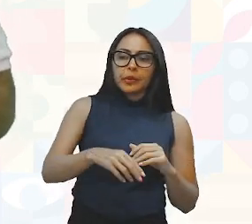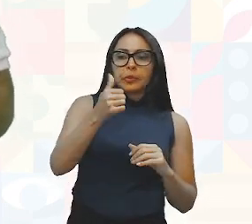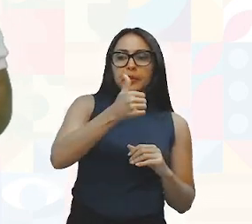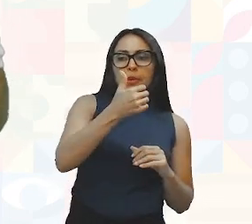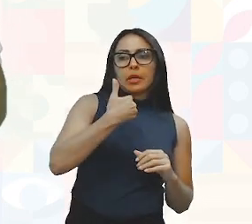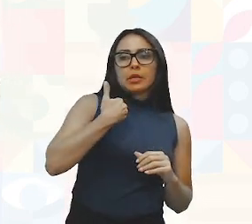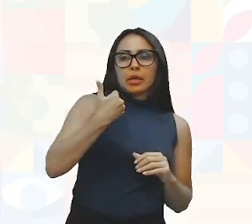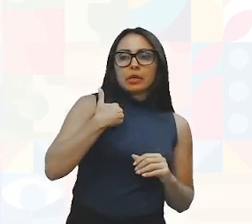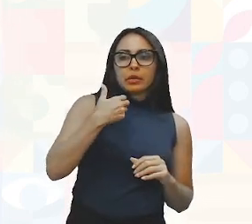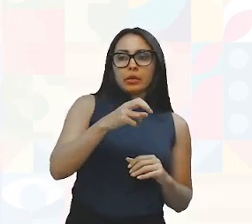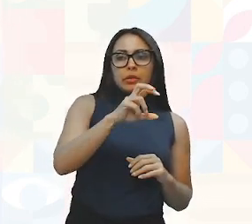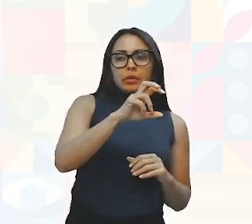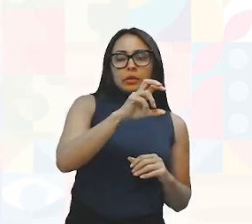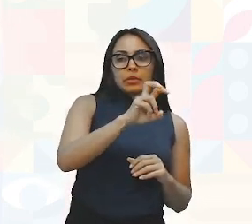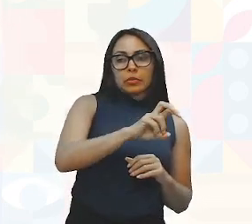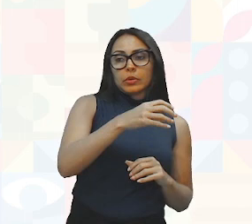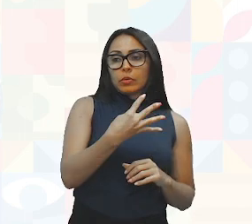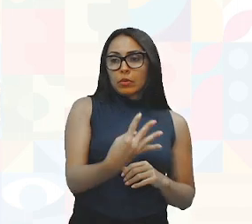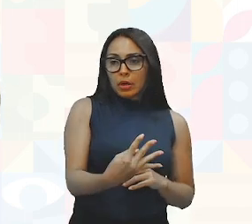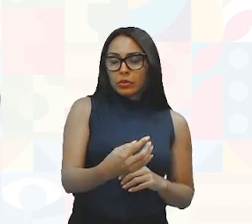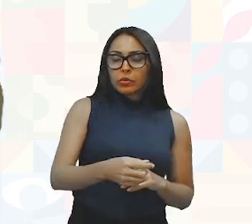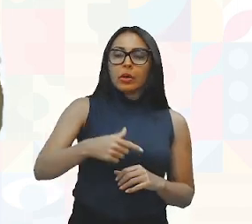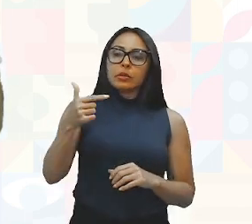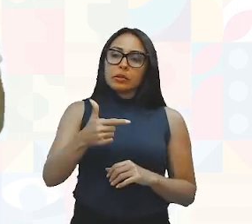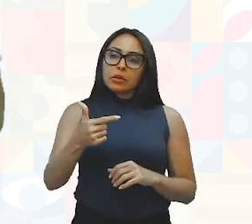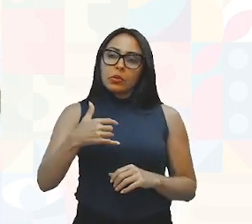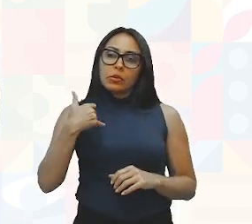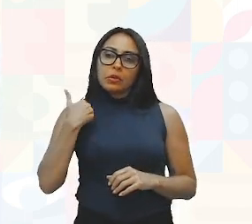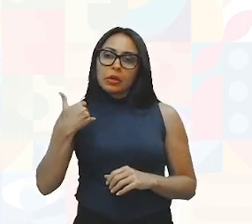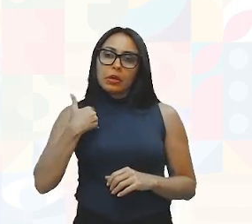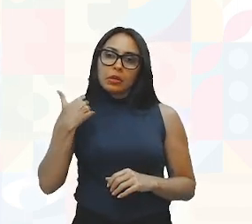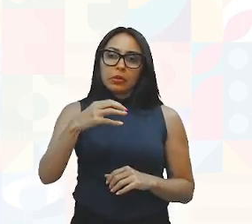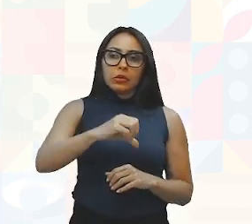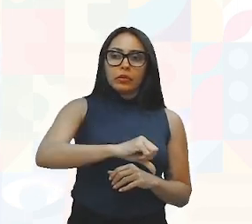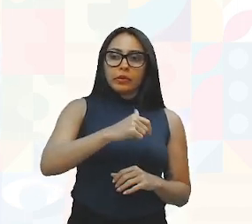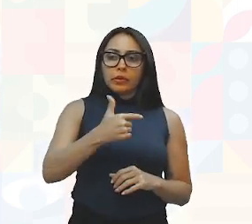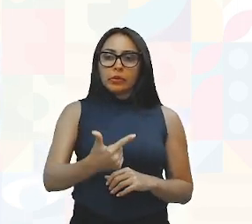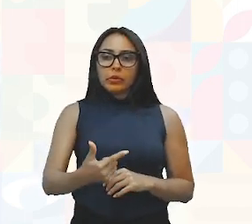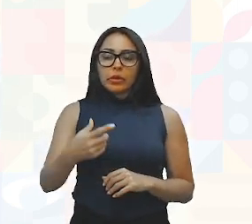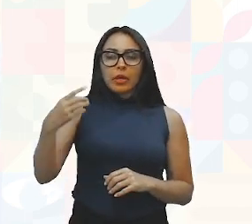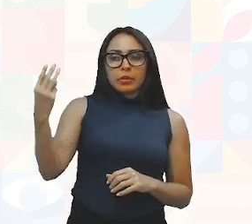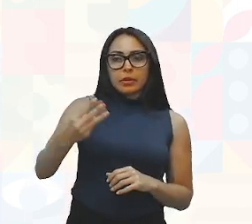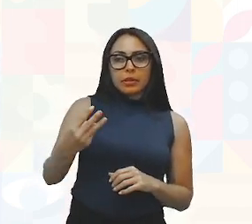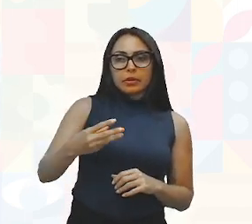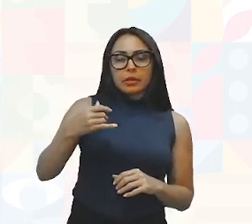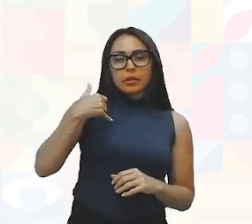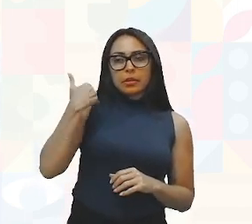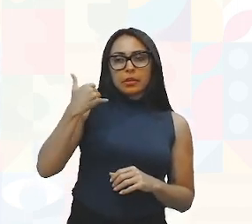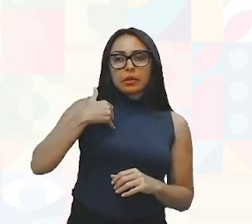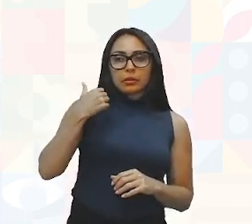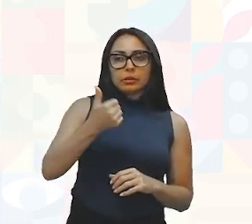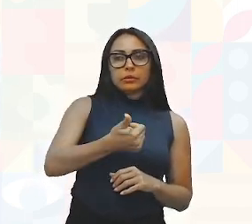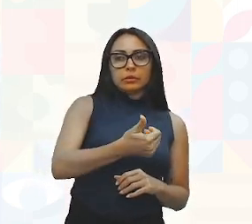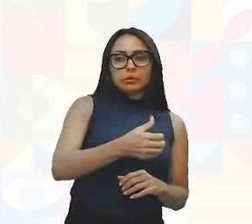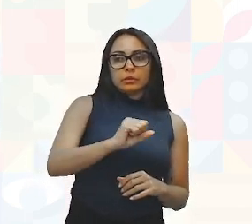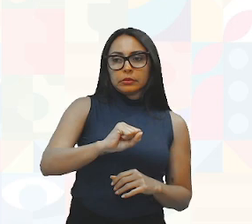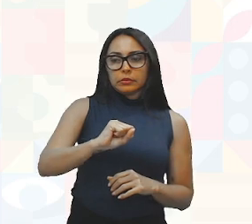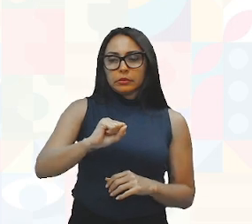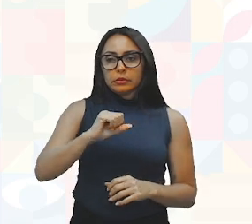54 anos, a segunda idade com 92 e a terceira idade com 18 anos. Então, a soma total